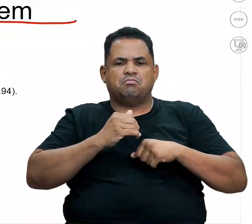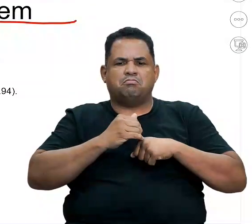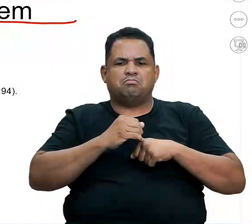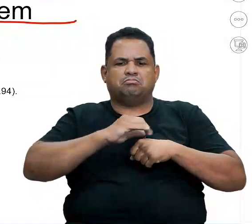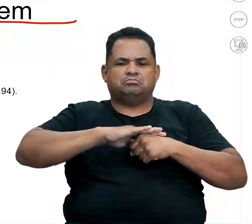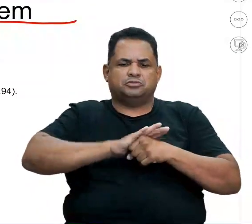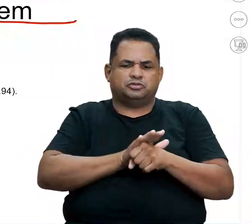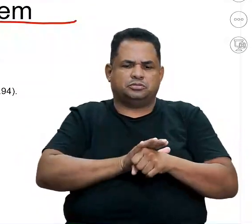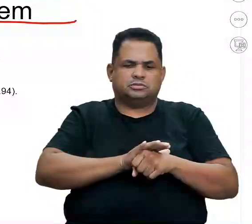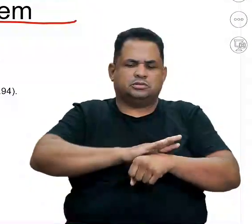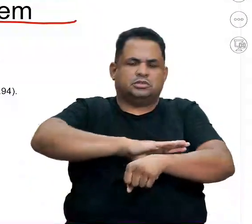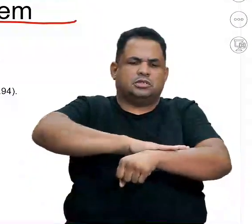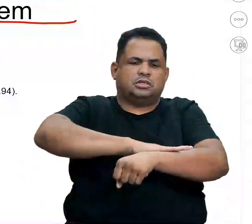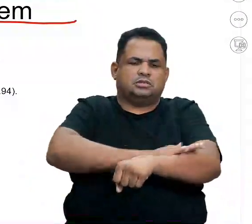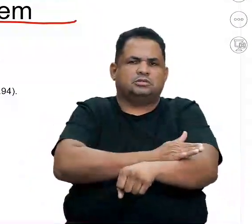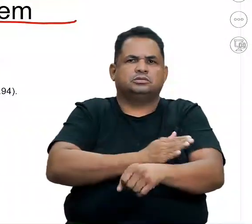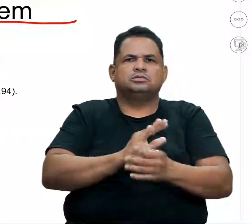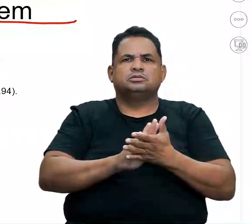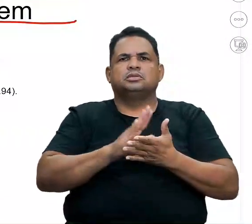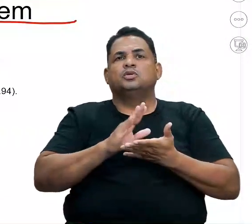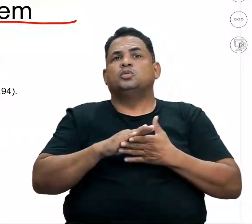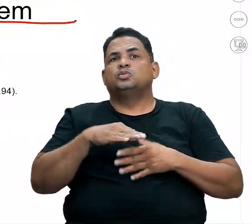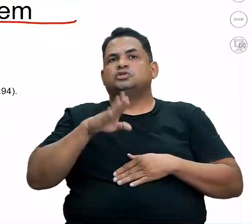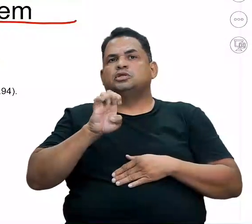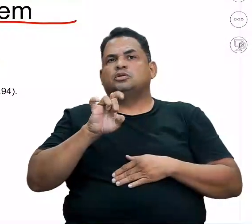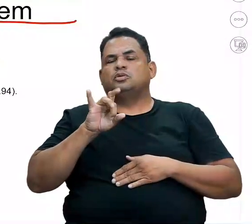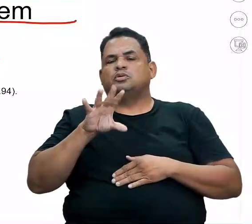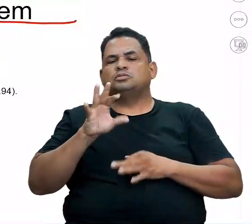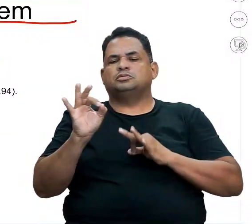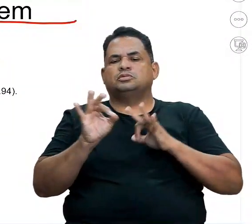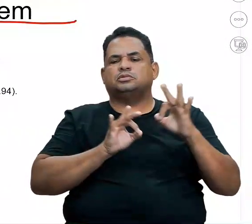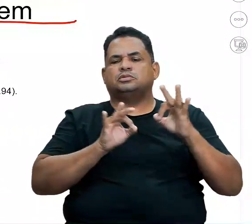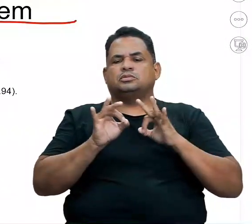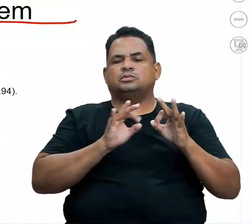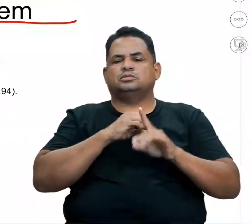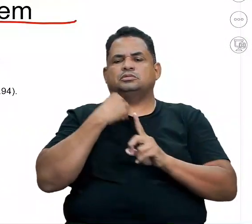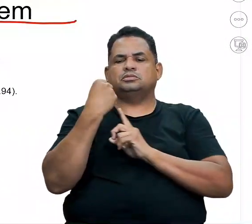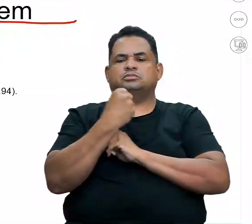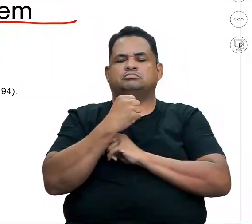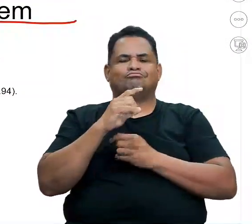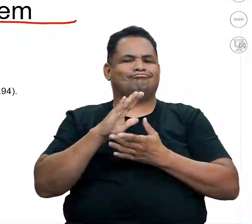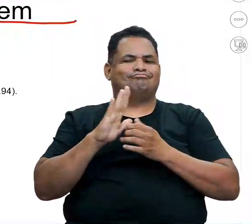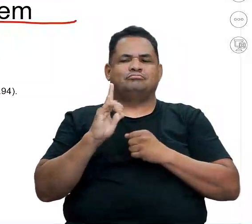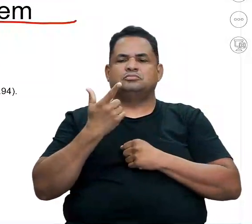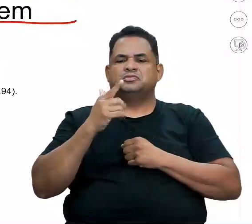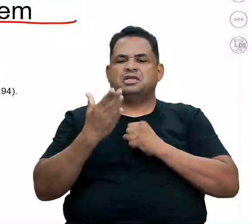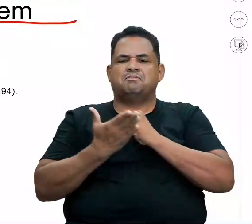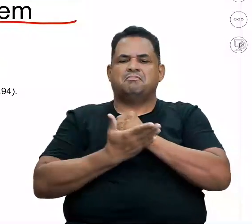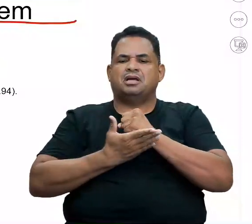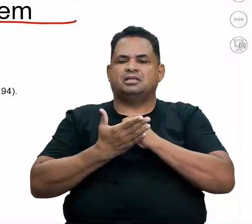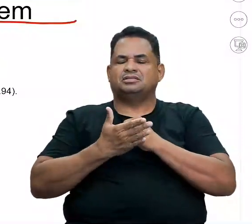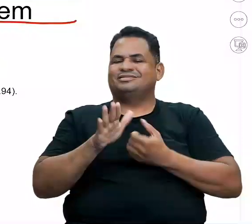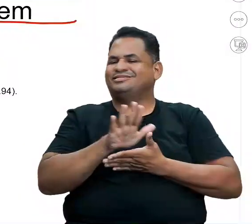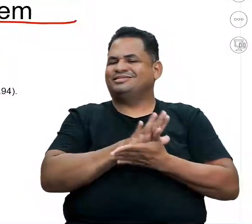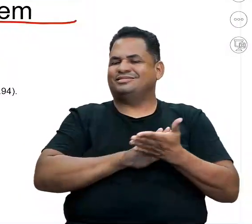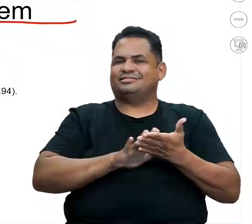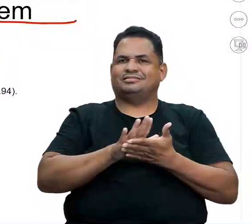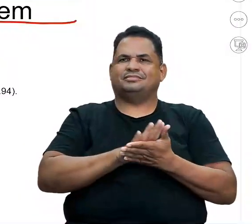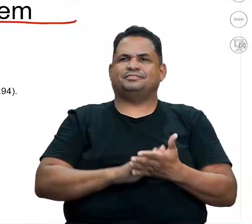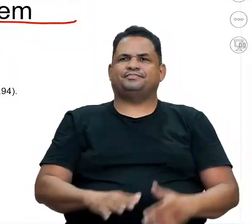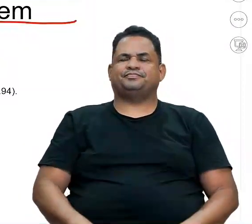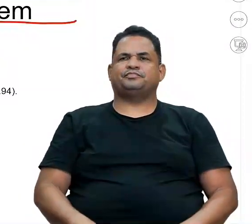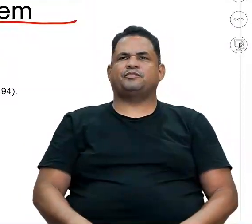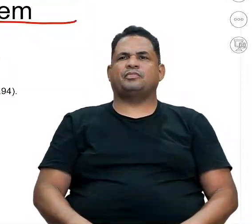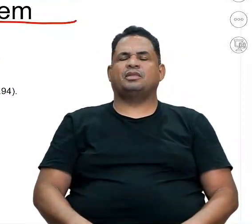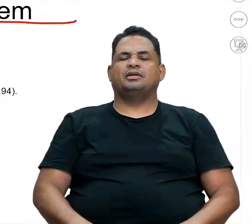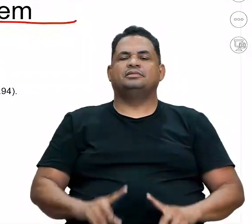são estereótipos criados socialmente. Que não tem fundamento nenhum, gente. Nenhum. Não tem fundamento nenhum. Mas